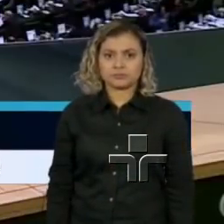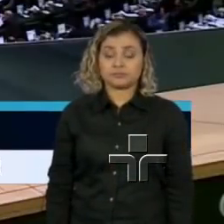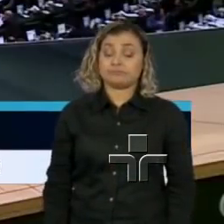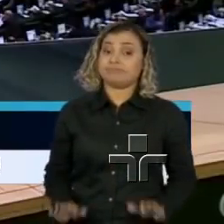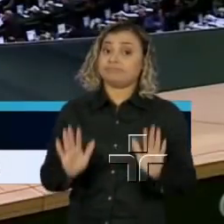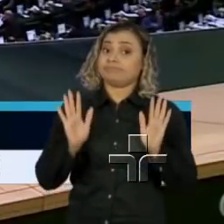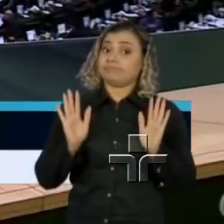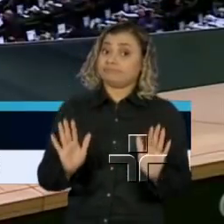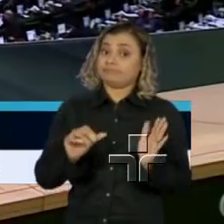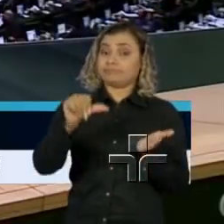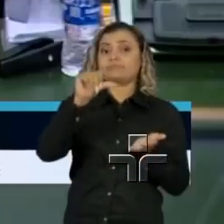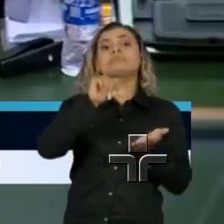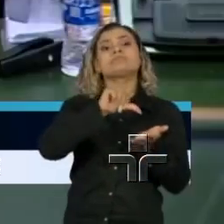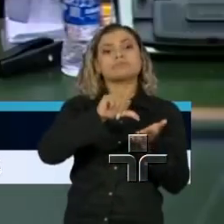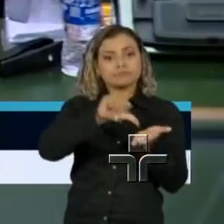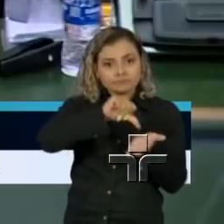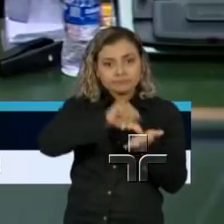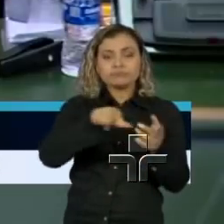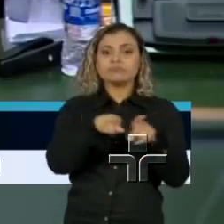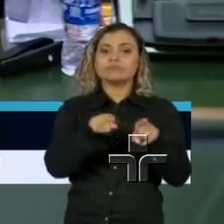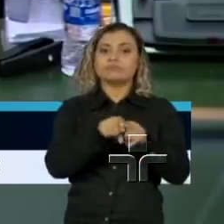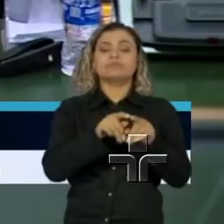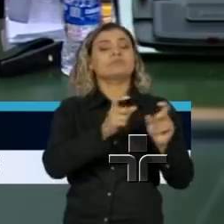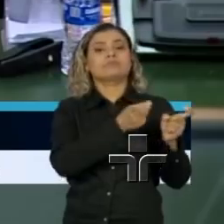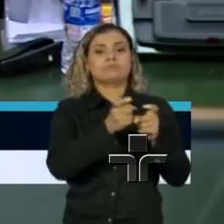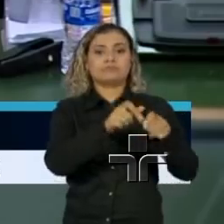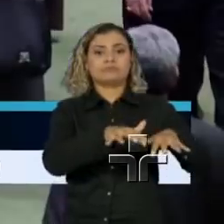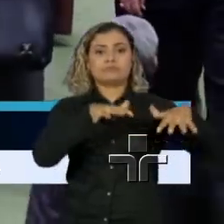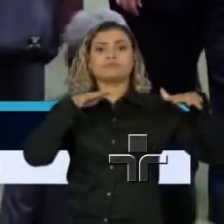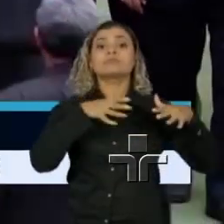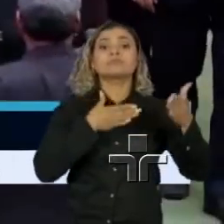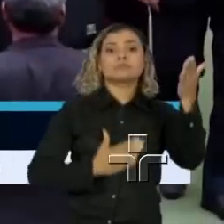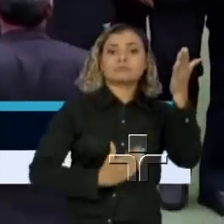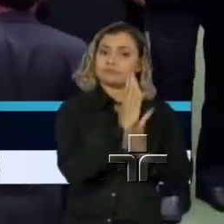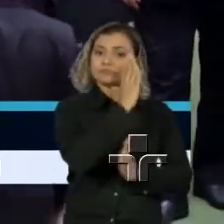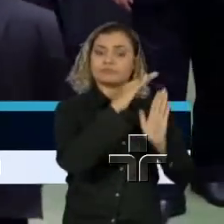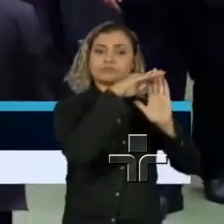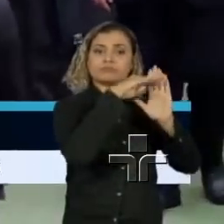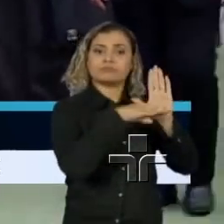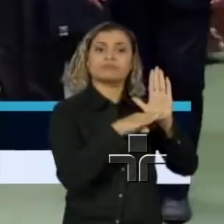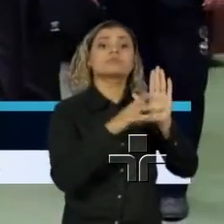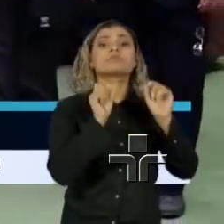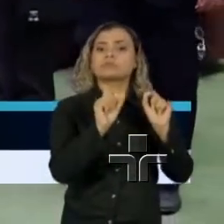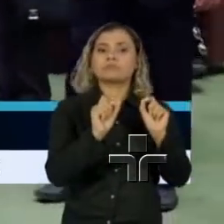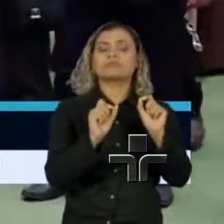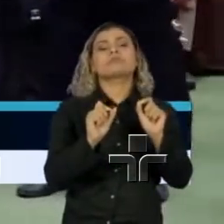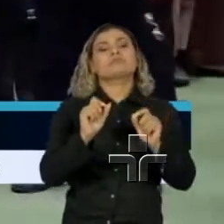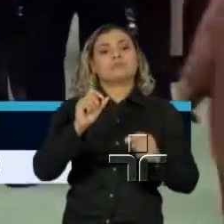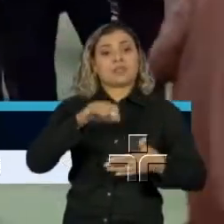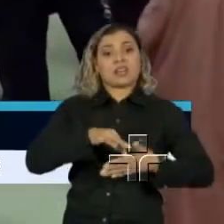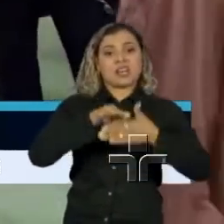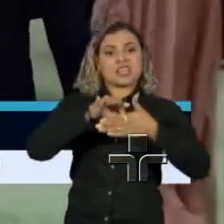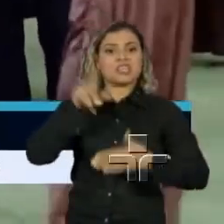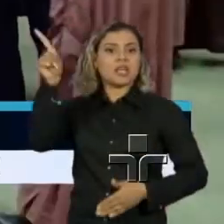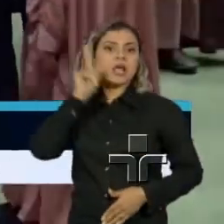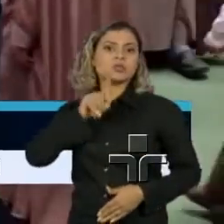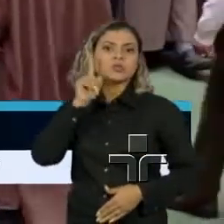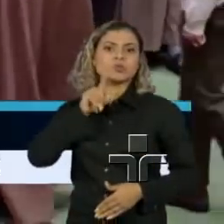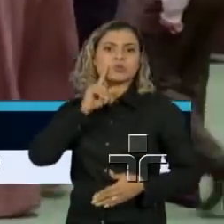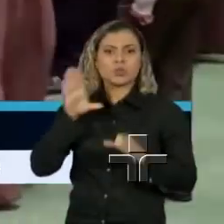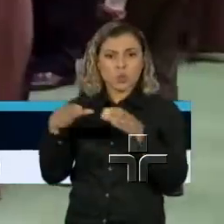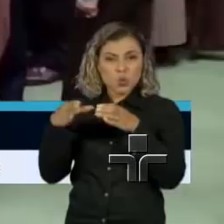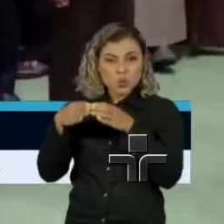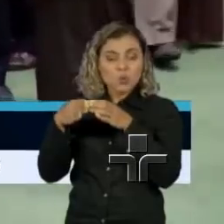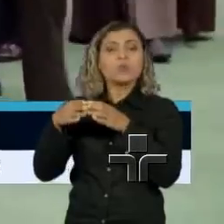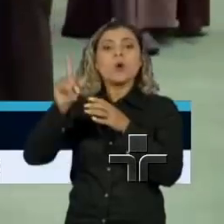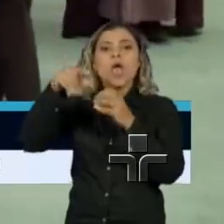Em Teherã, o parlamento iraniano aprovou por unanimidade uma moção declarando o Pentágono, o comando militar americano, como